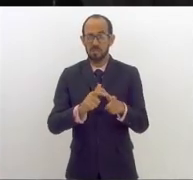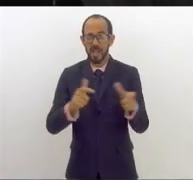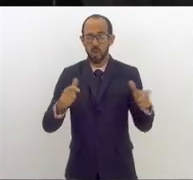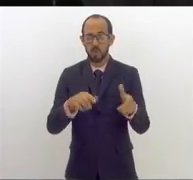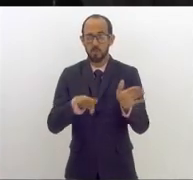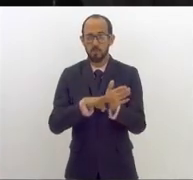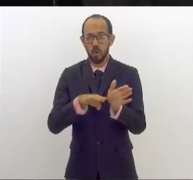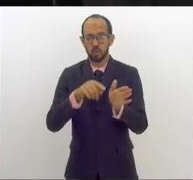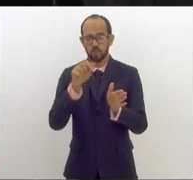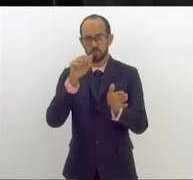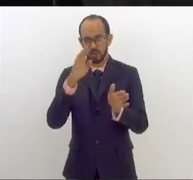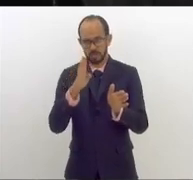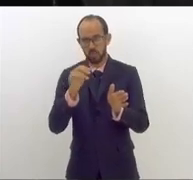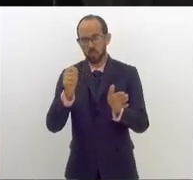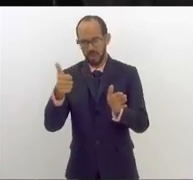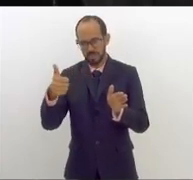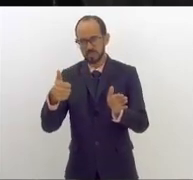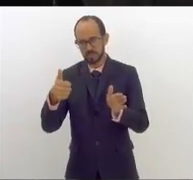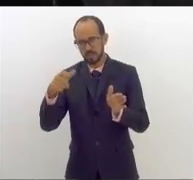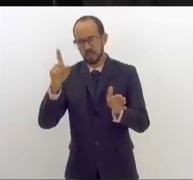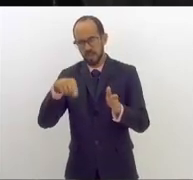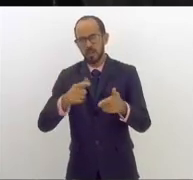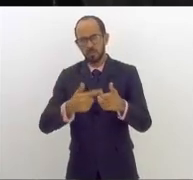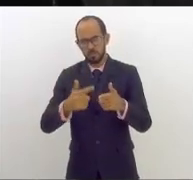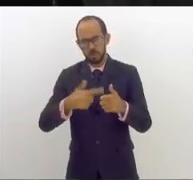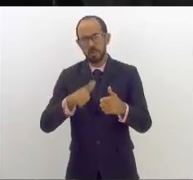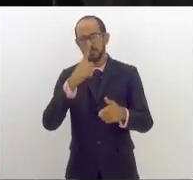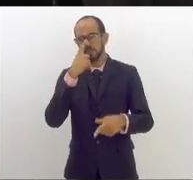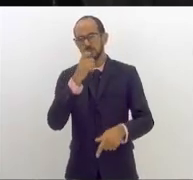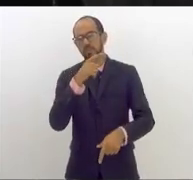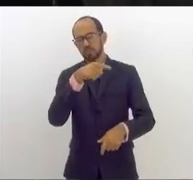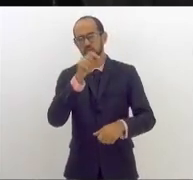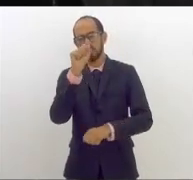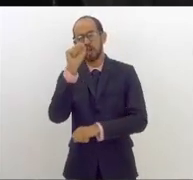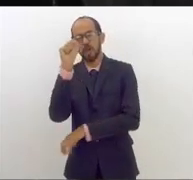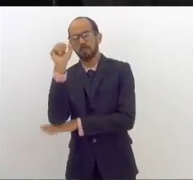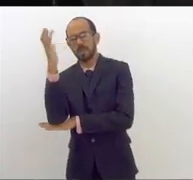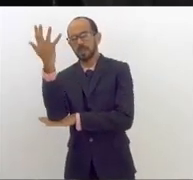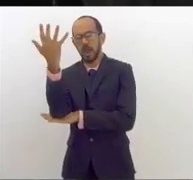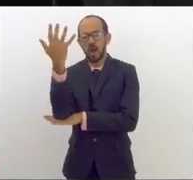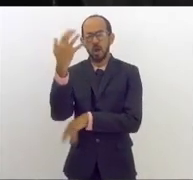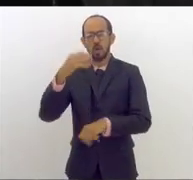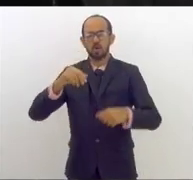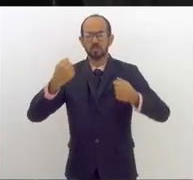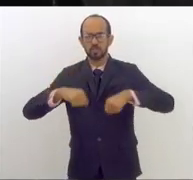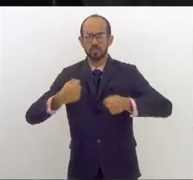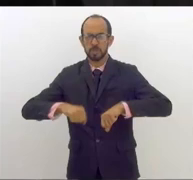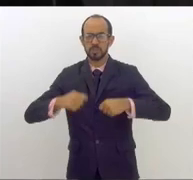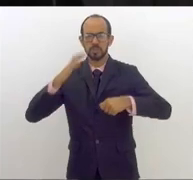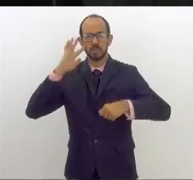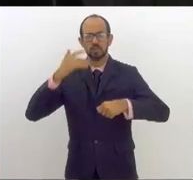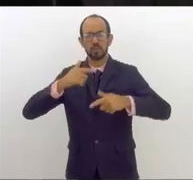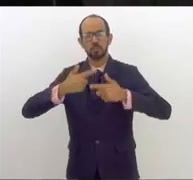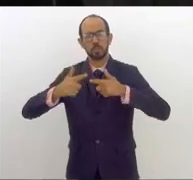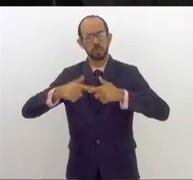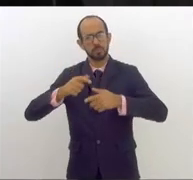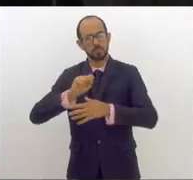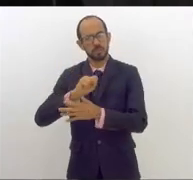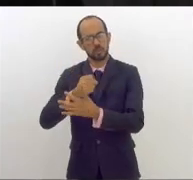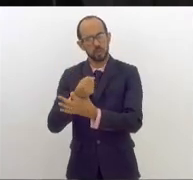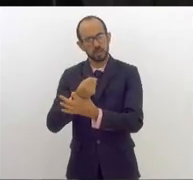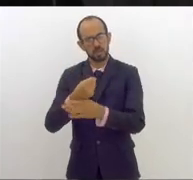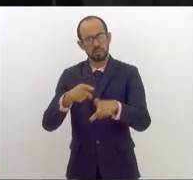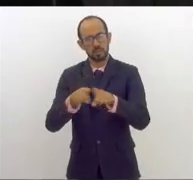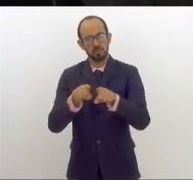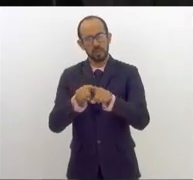é uma questão sanitária é uma questão ambiental é uma questão de segurança é uma questão Econômica portanto fica aqui o nosso